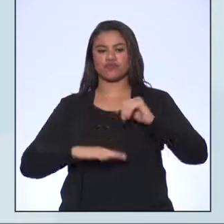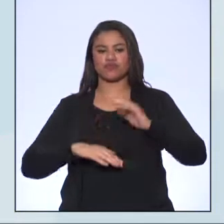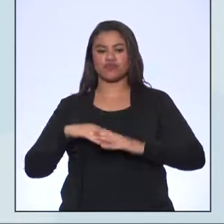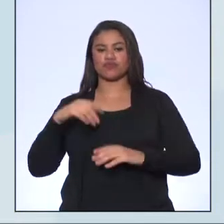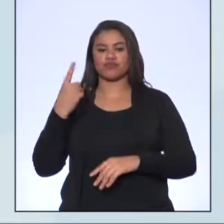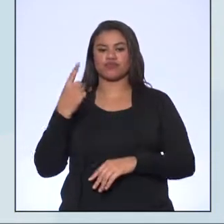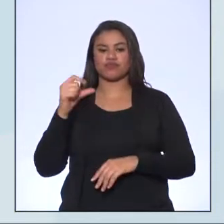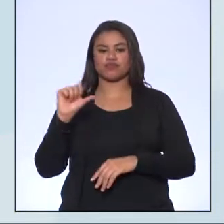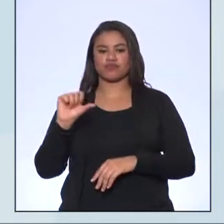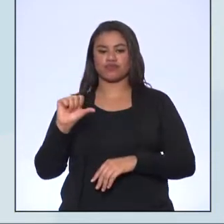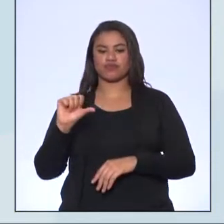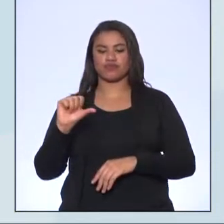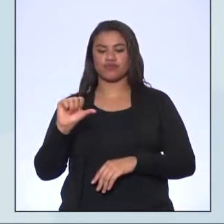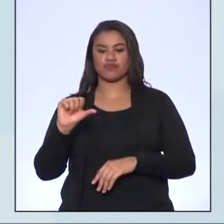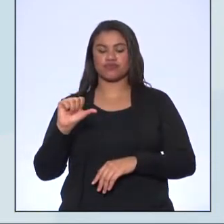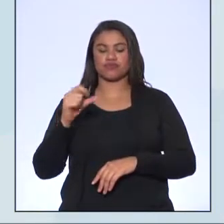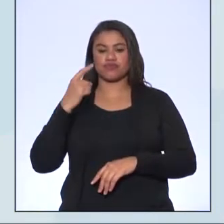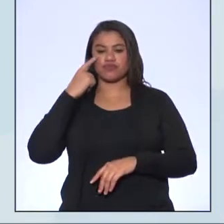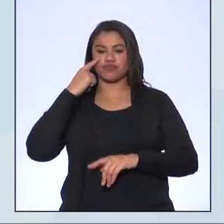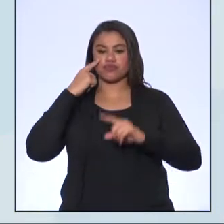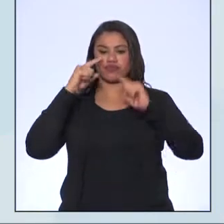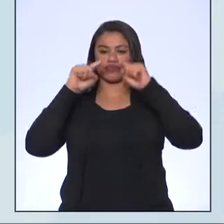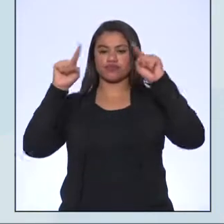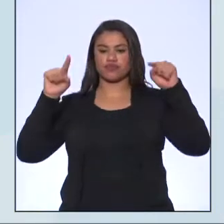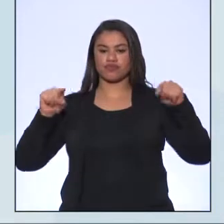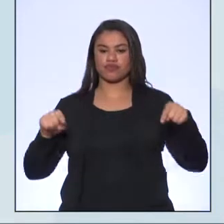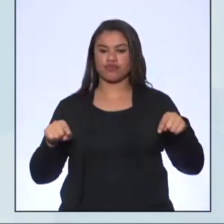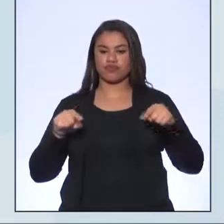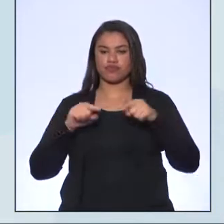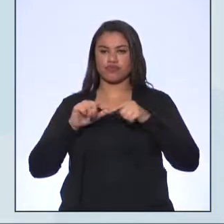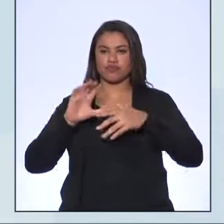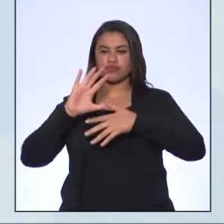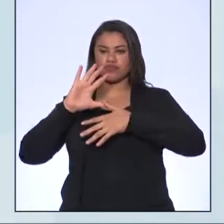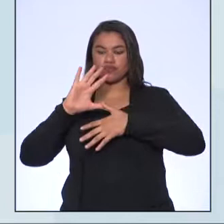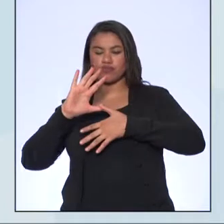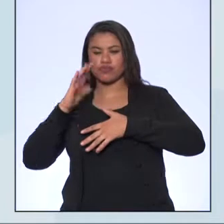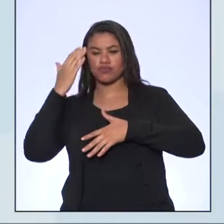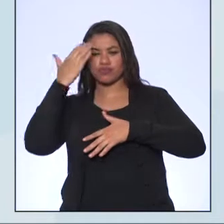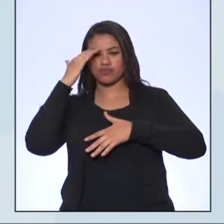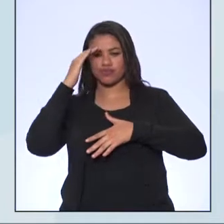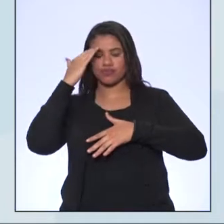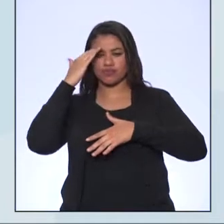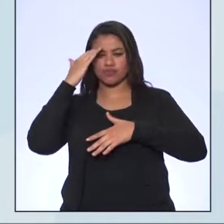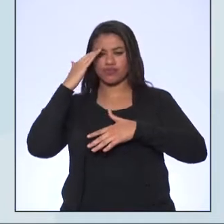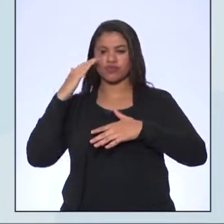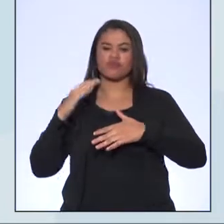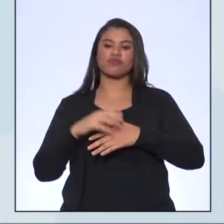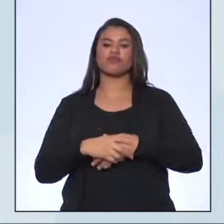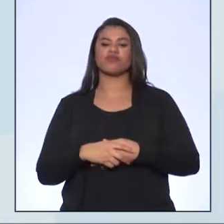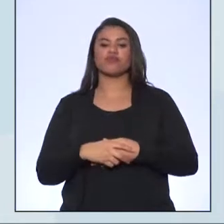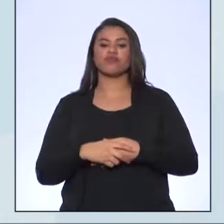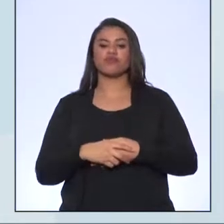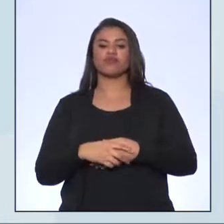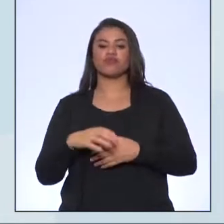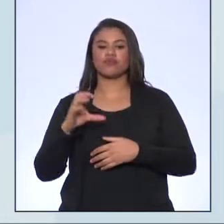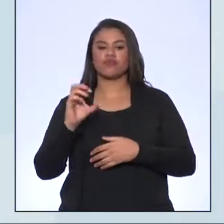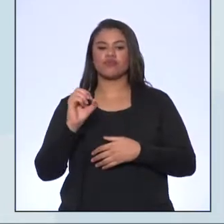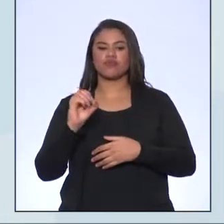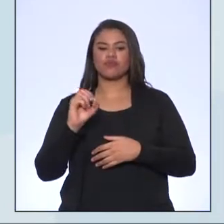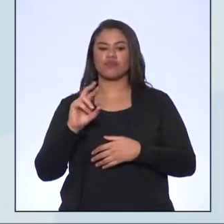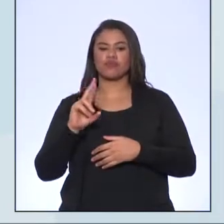19. Interpretar e elaborar cartogramas, mapas esquemáticos, que são os croquis.